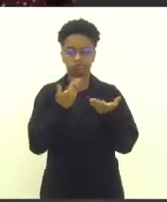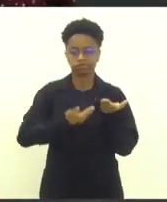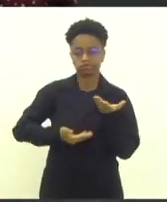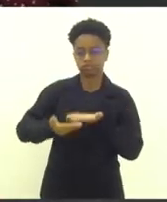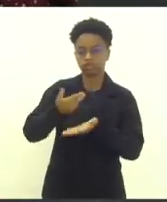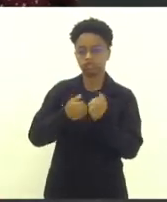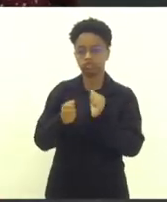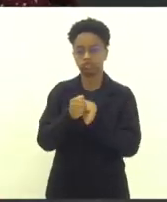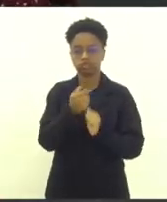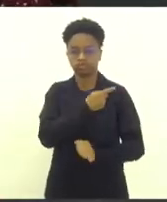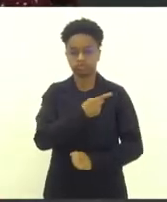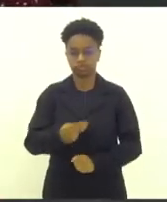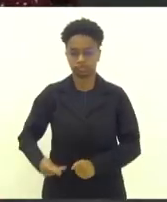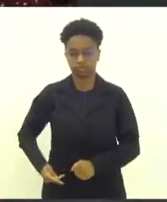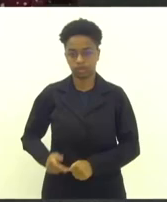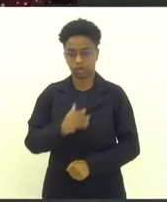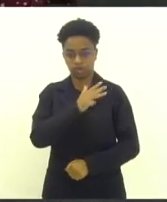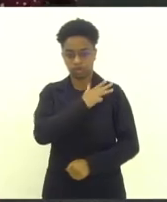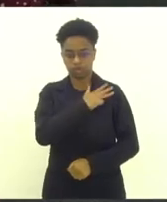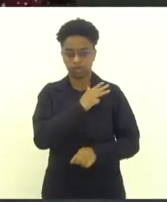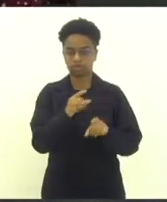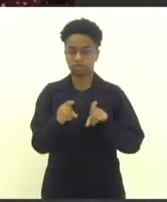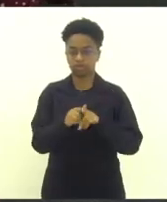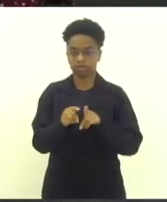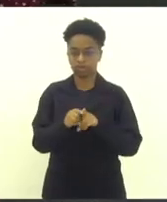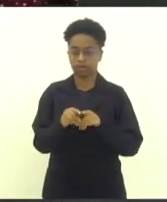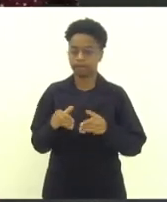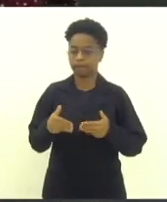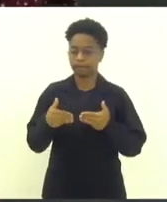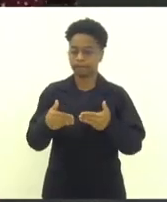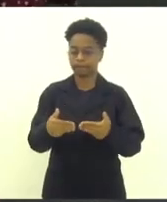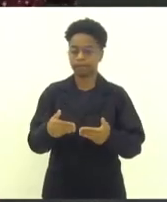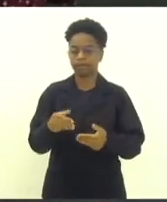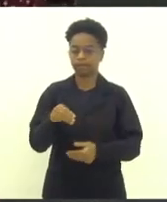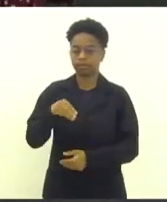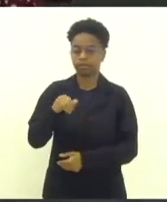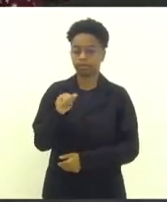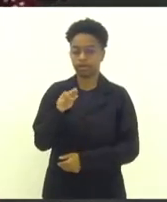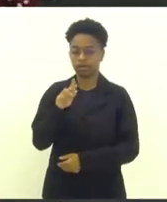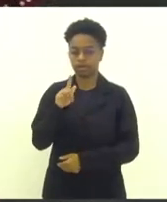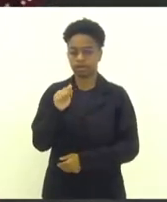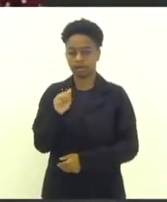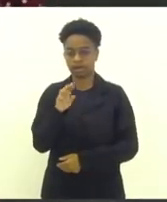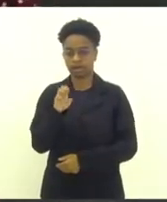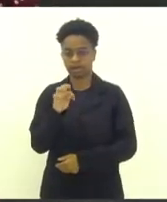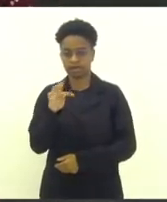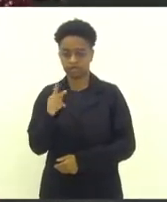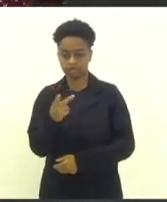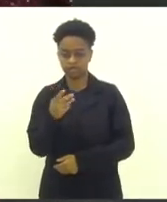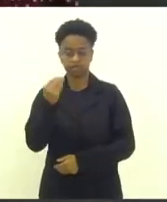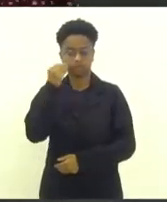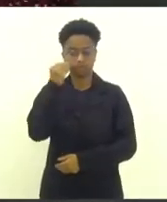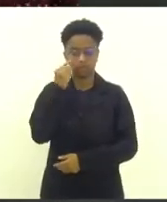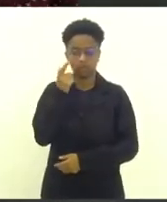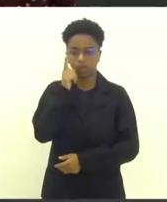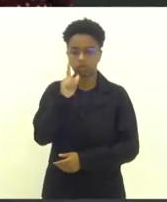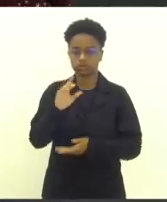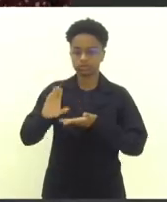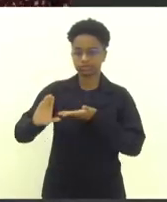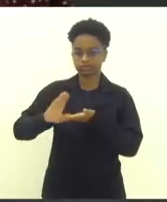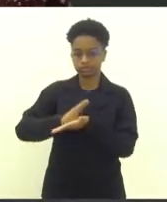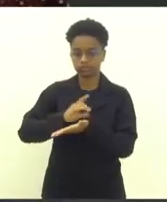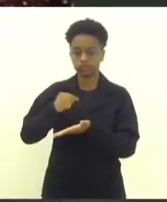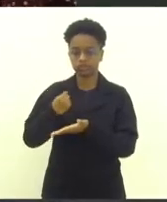o próprio presidente Lula com a com a ministra Margareth Menezes pra gente exatamente conseguir recursos pra gente